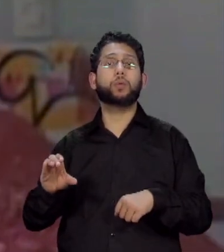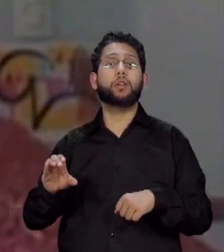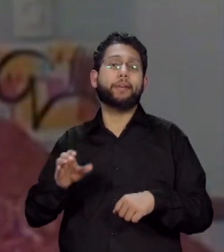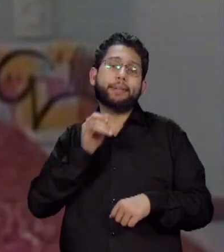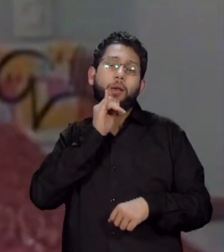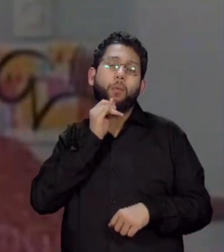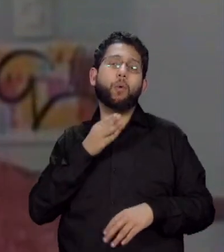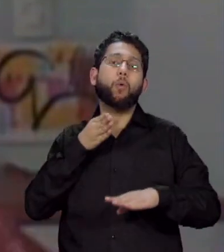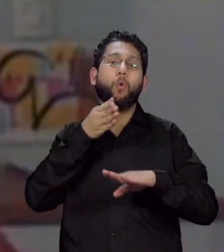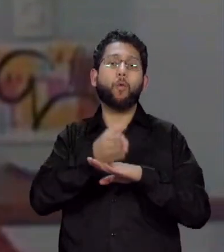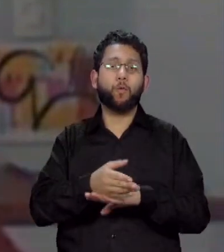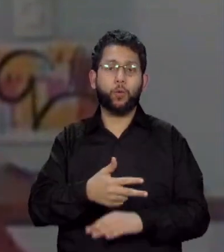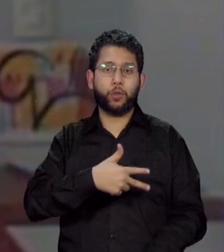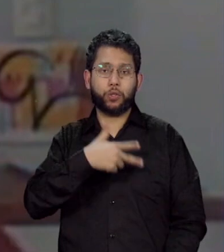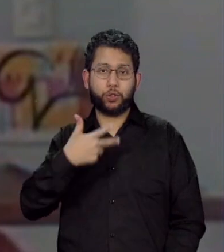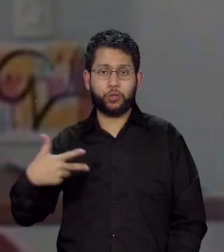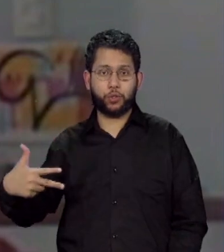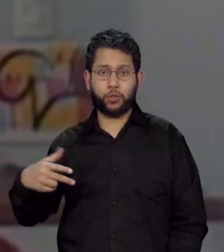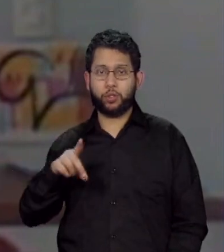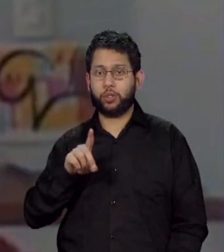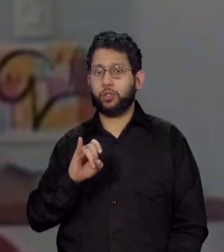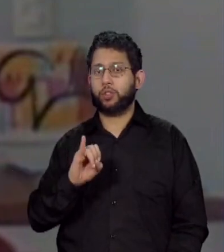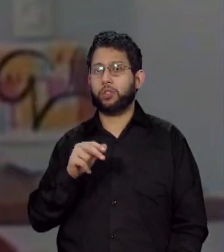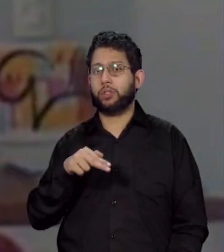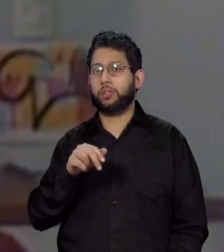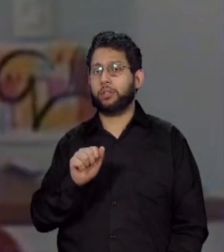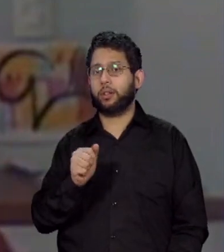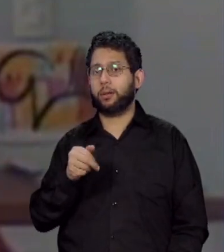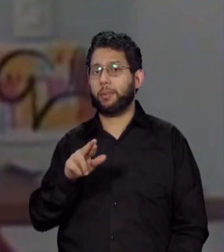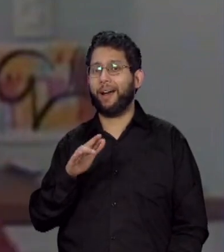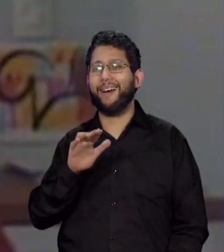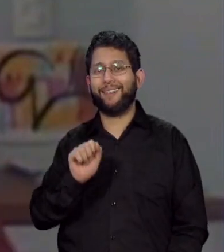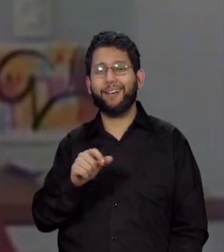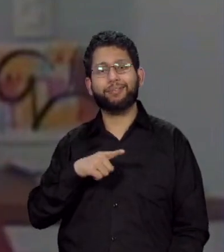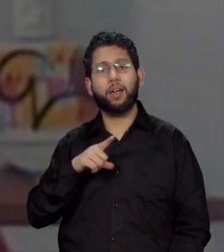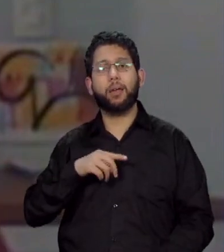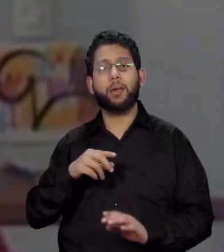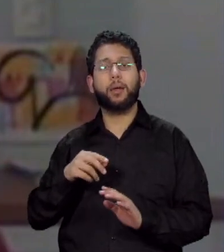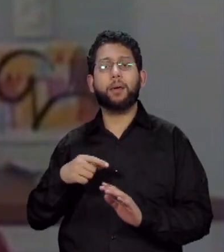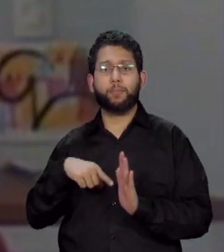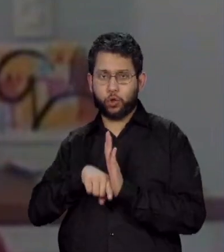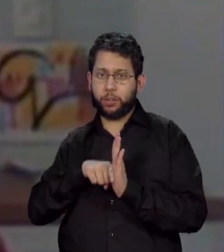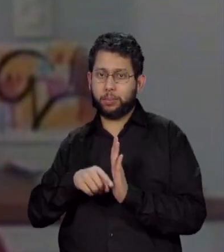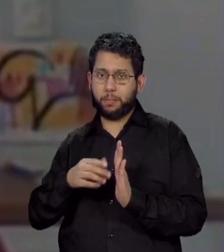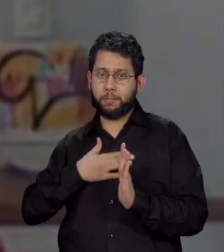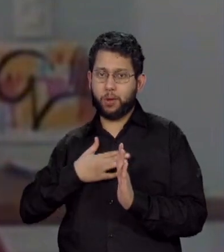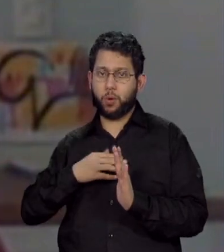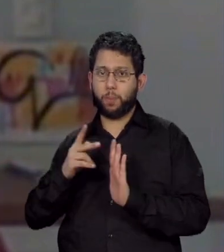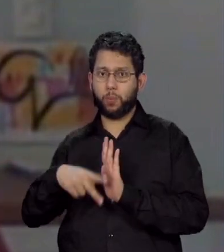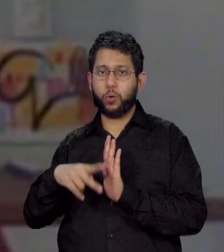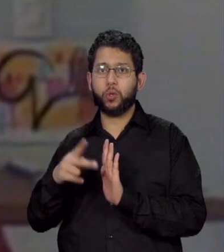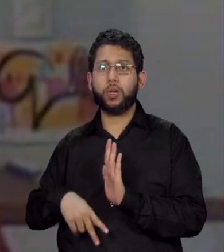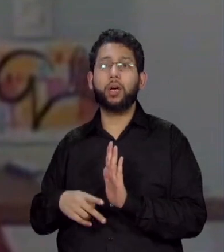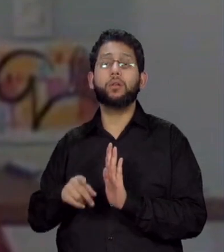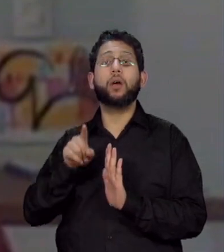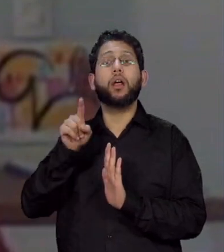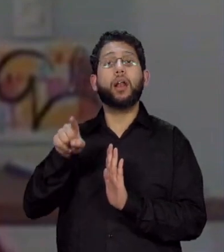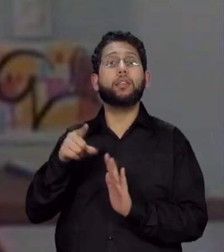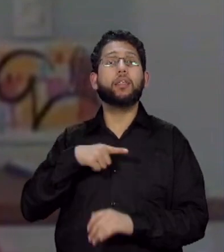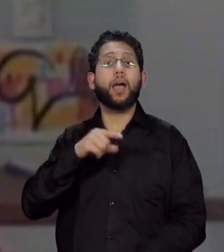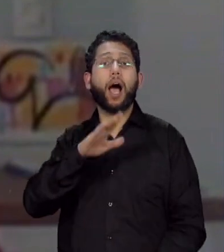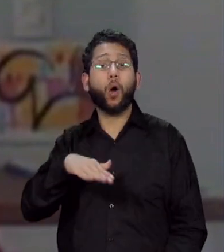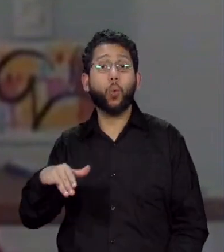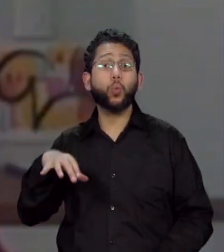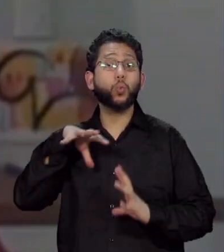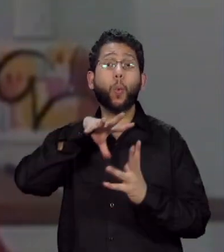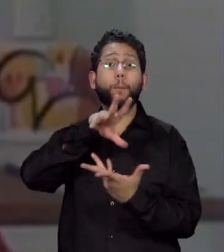tive recentemente na Dinamarca, onde eu estou com um projeto de pesquisa agora, e lá no The Animation Workshop tinha alunos do